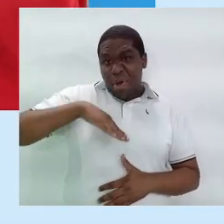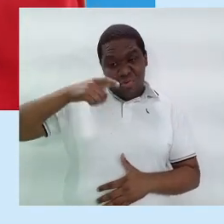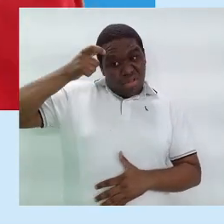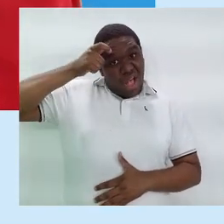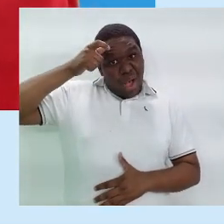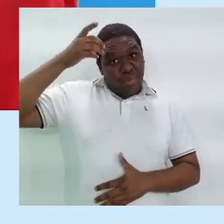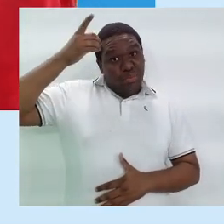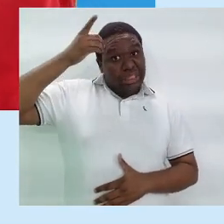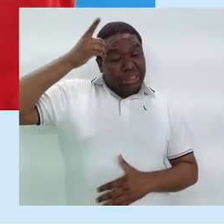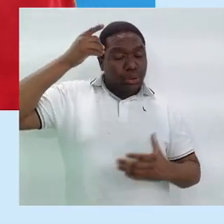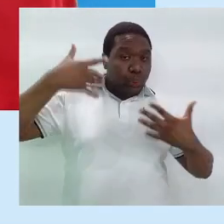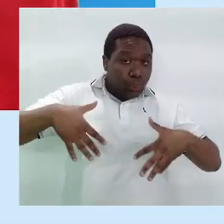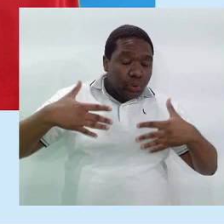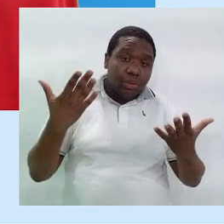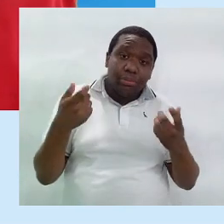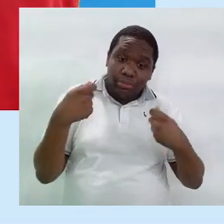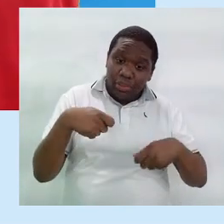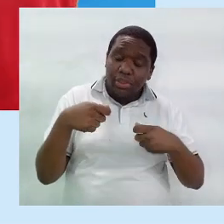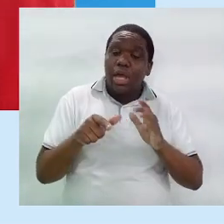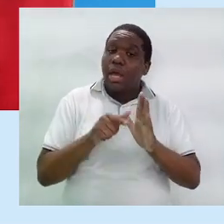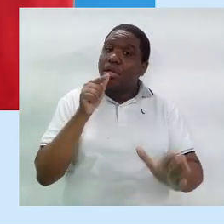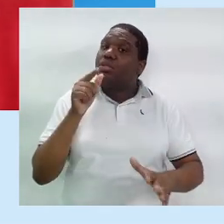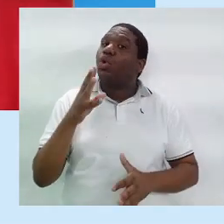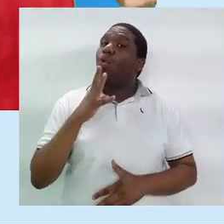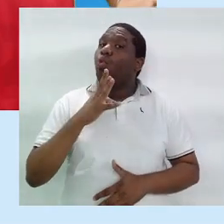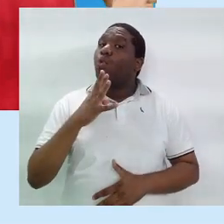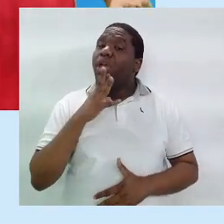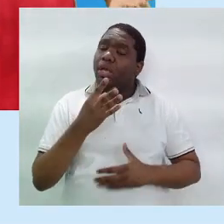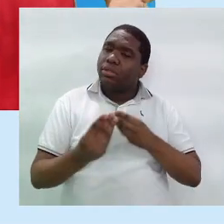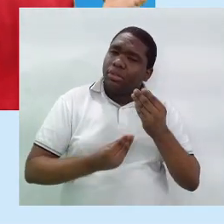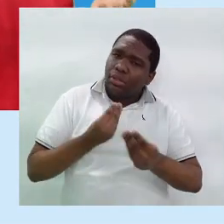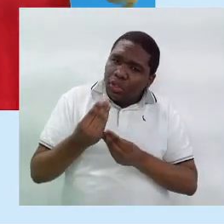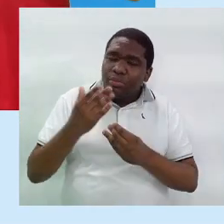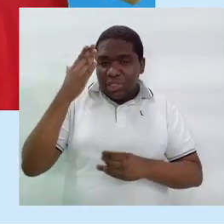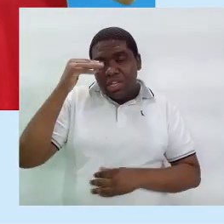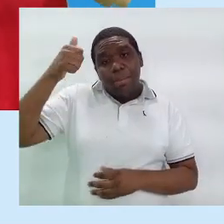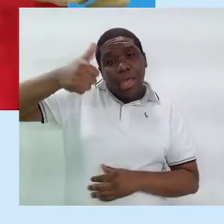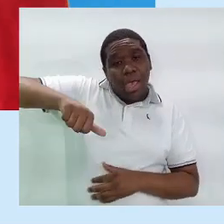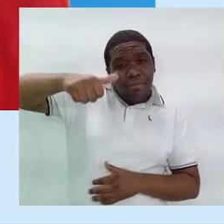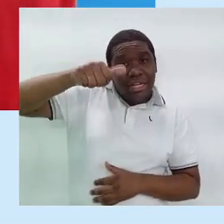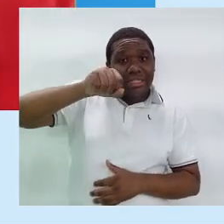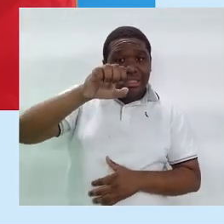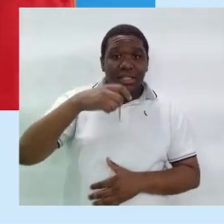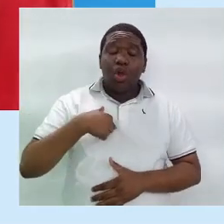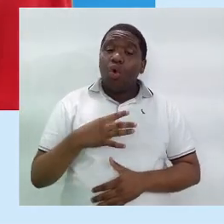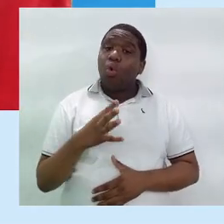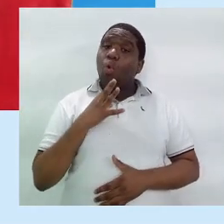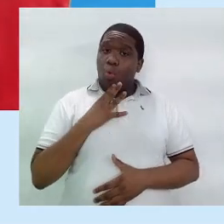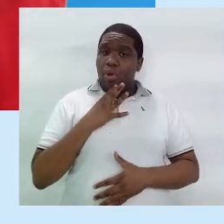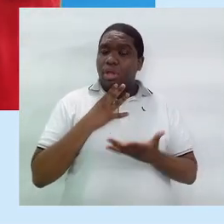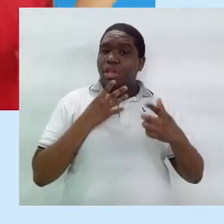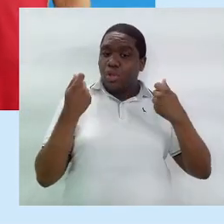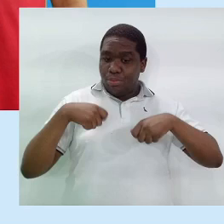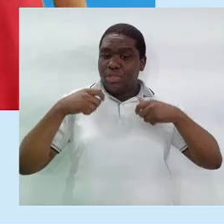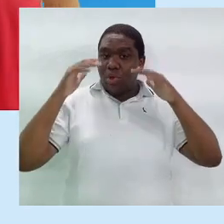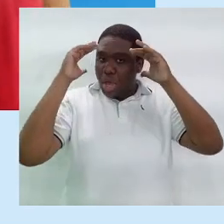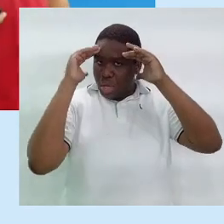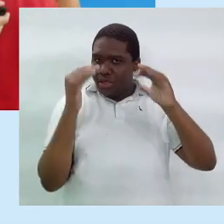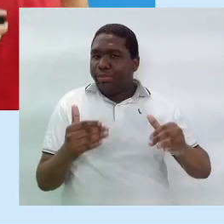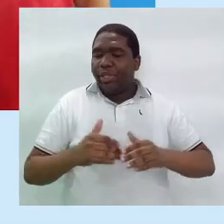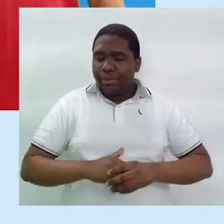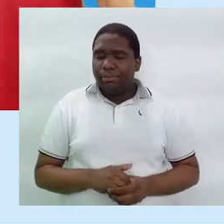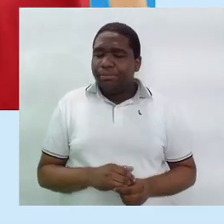Então é importante conhecer. Eu só posso ter um juízo de valor se eu conheço, eu tenho que respeitar.